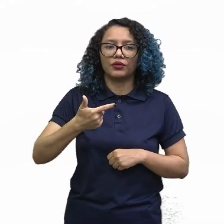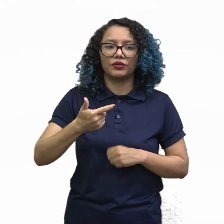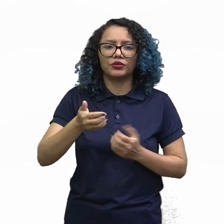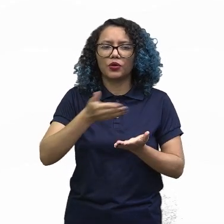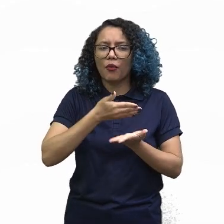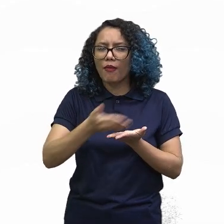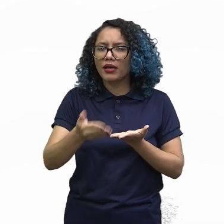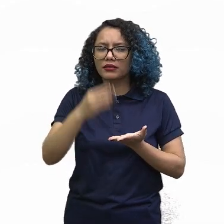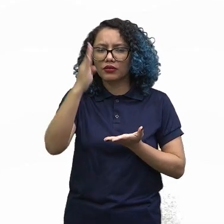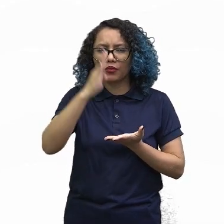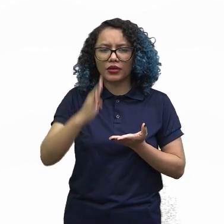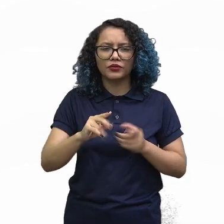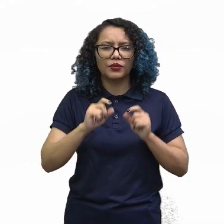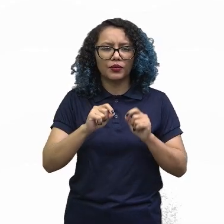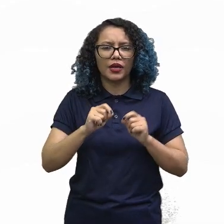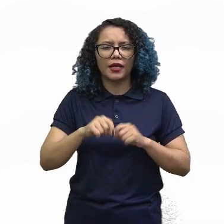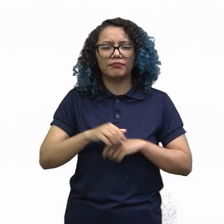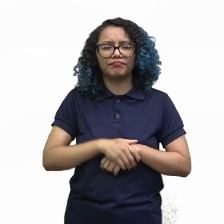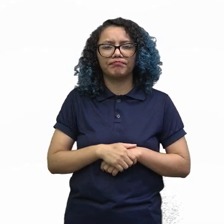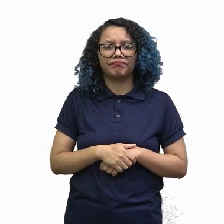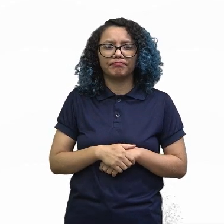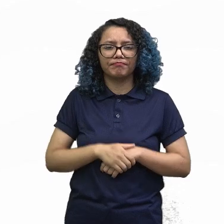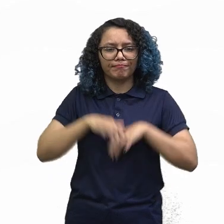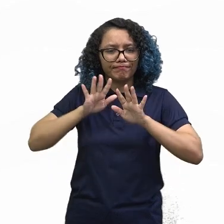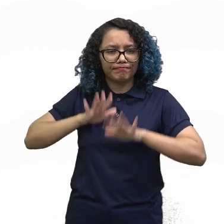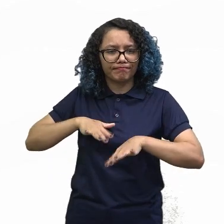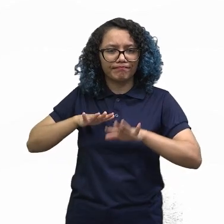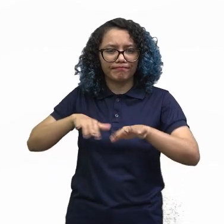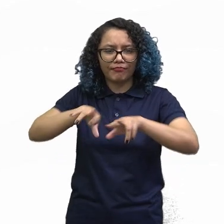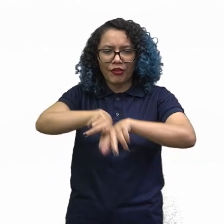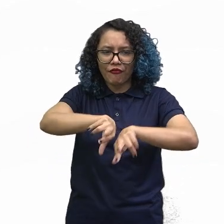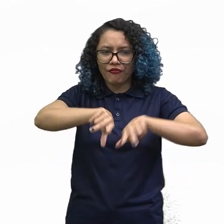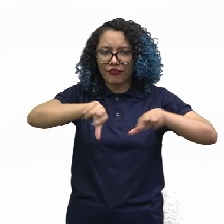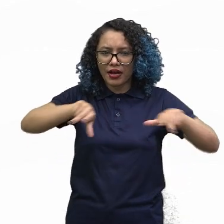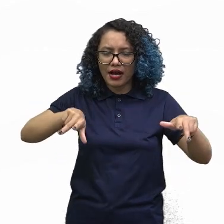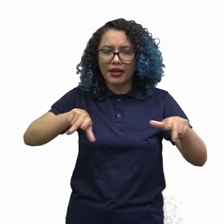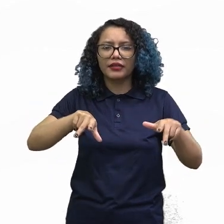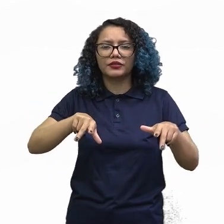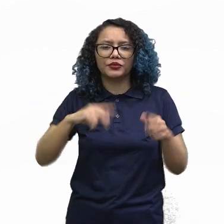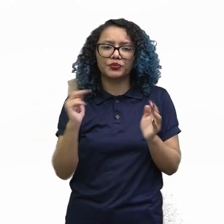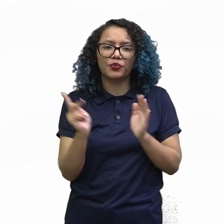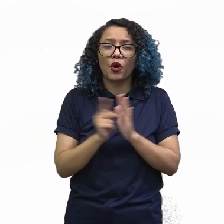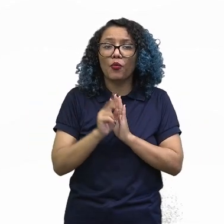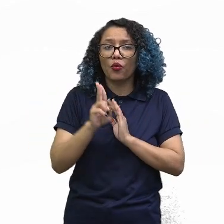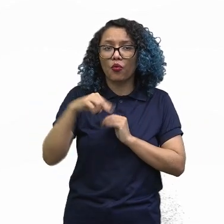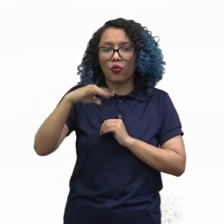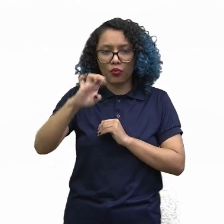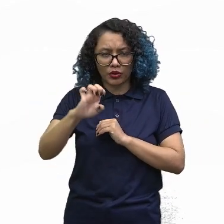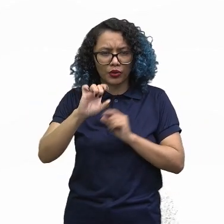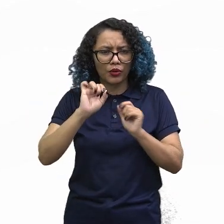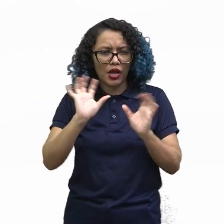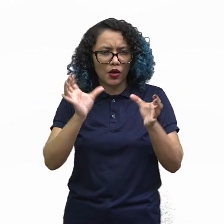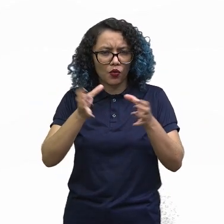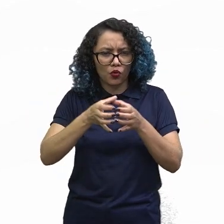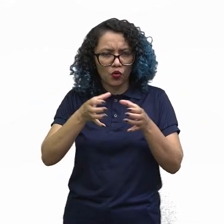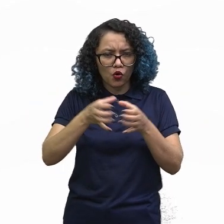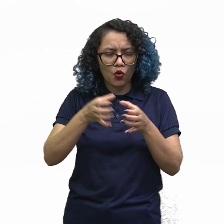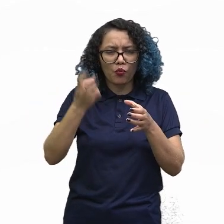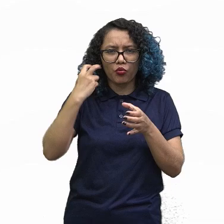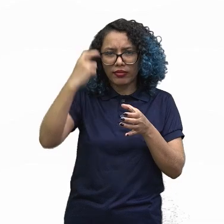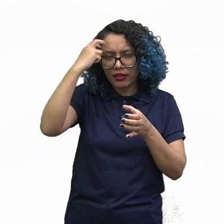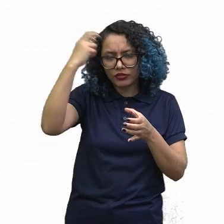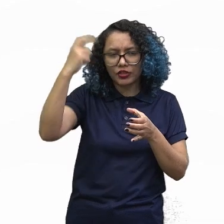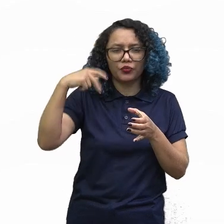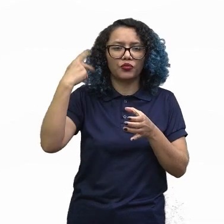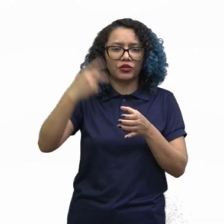pelo Brasil uma série de manifestações, né, envolvendo a UNE, intelectuais políticos e